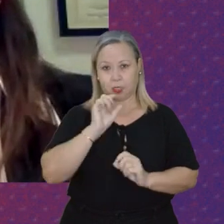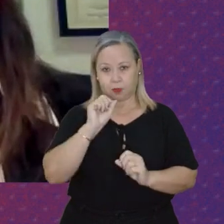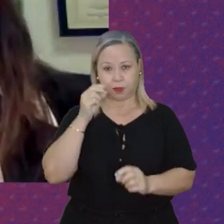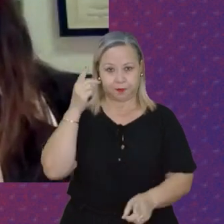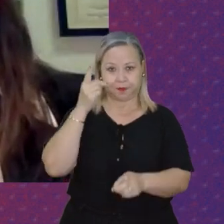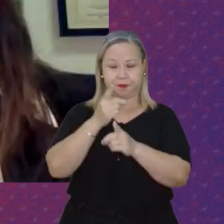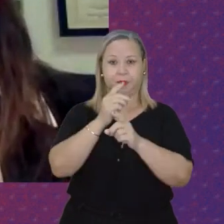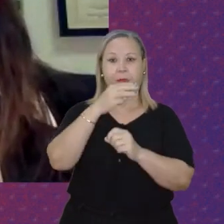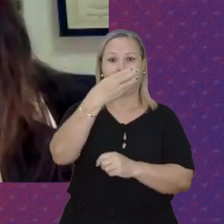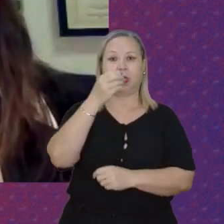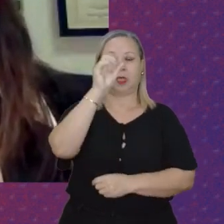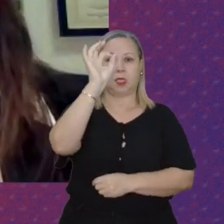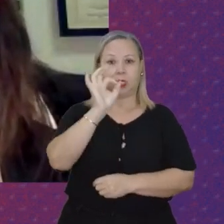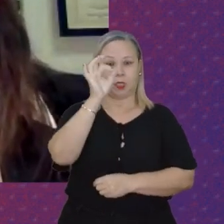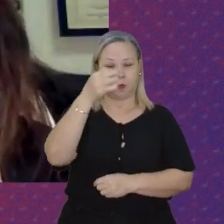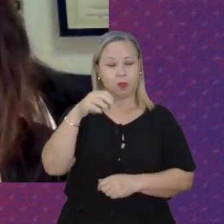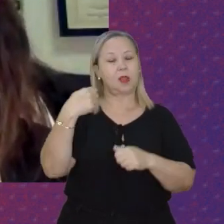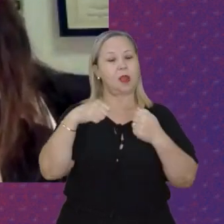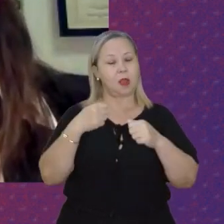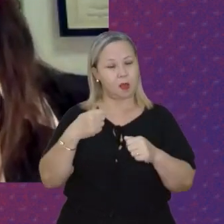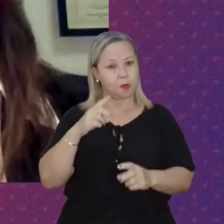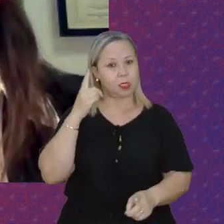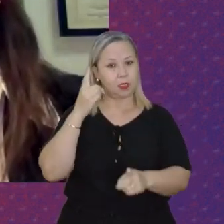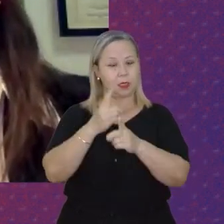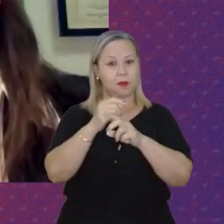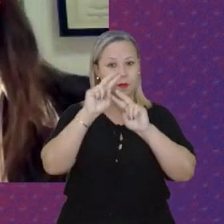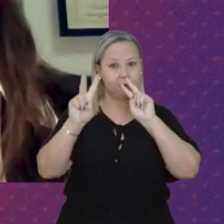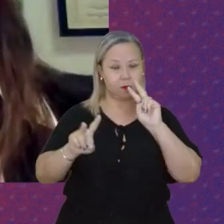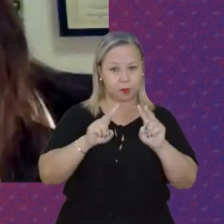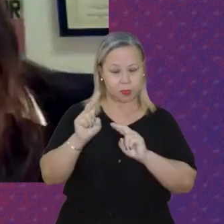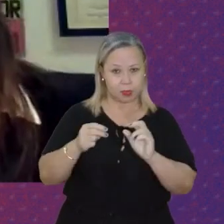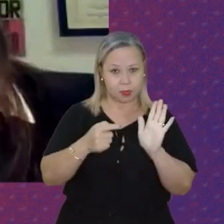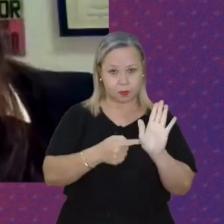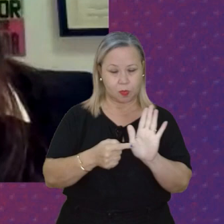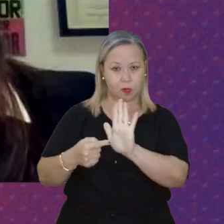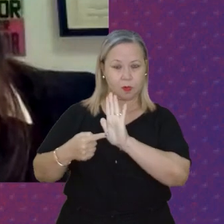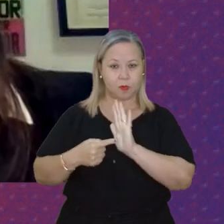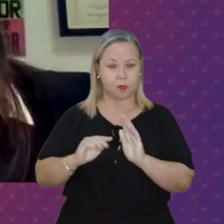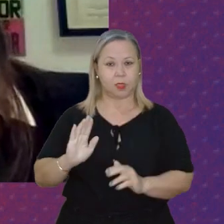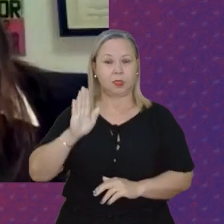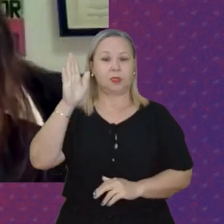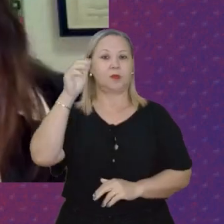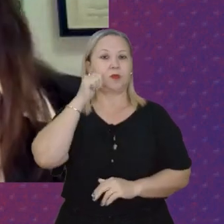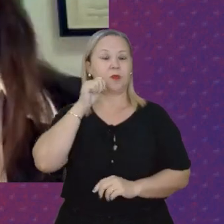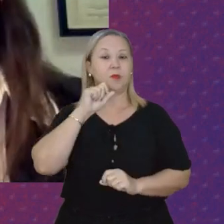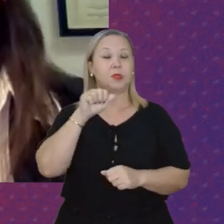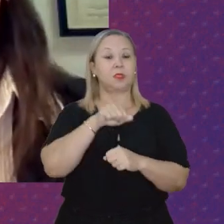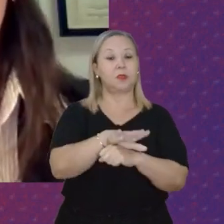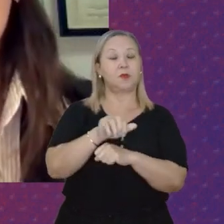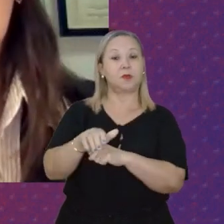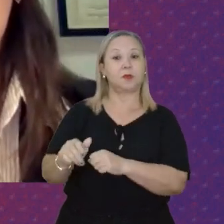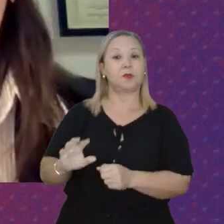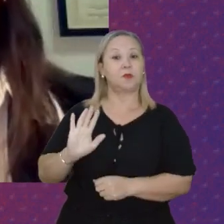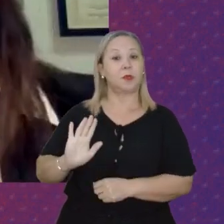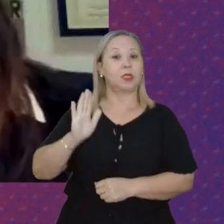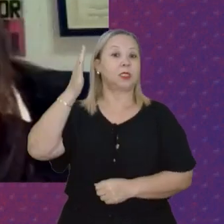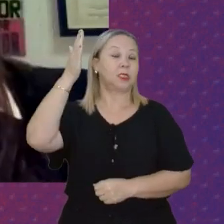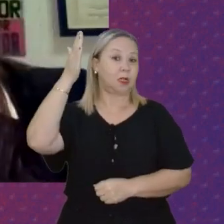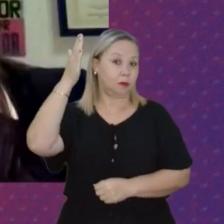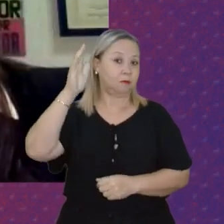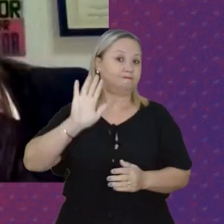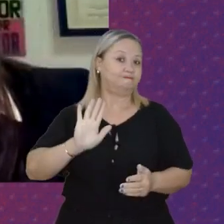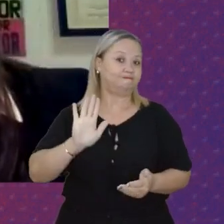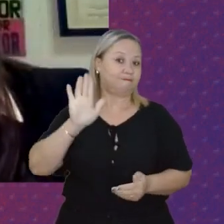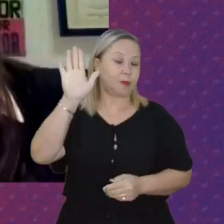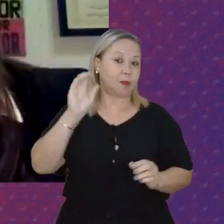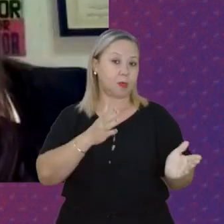mínimo 30% de recursos de visibilidade para as candidaturas femininas, a gente tem que ter uma distribuição para as candidaturas de pessoas negras. Então, você